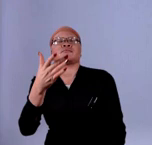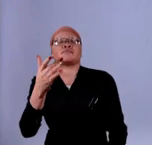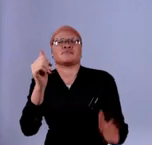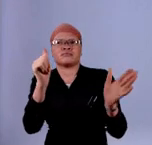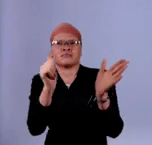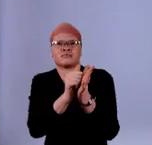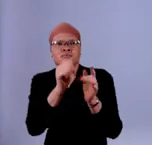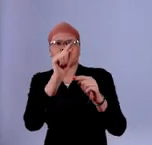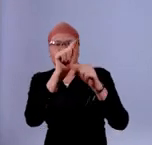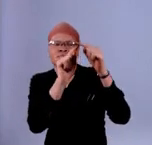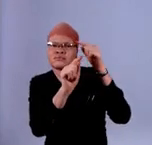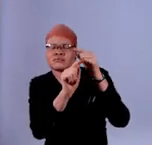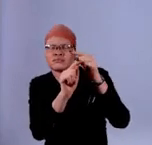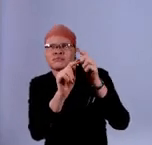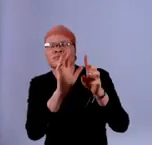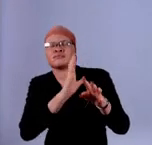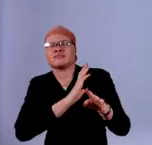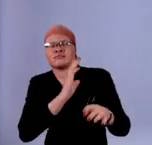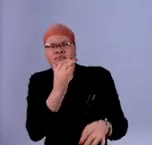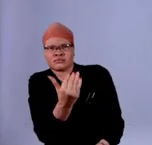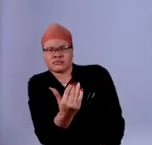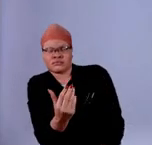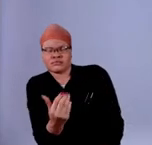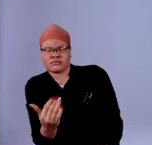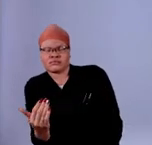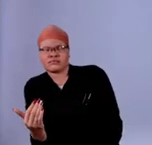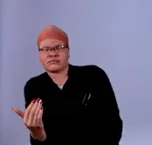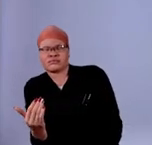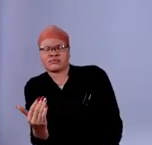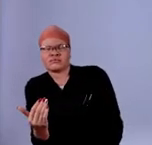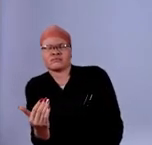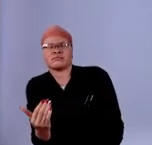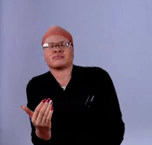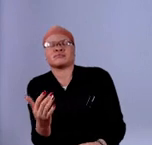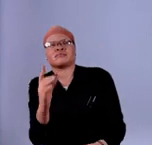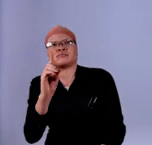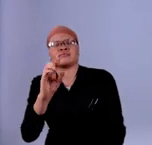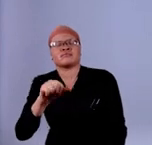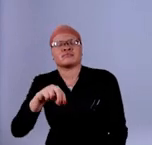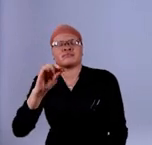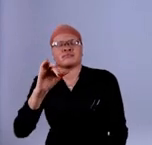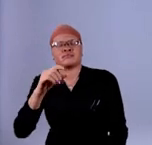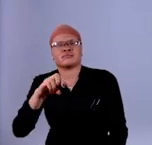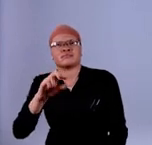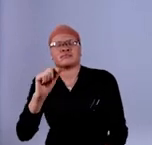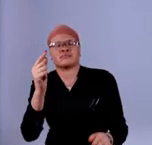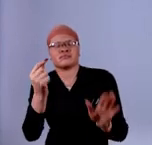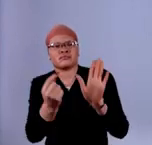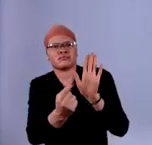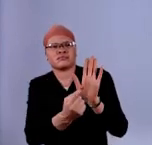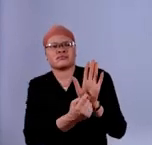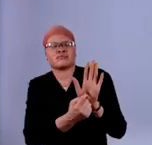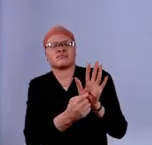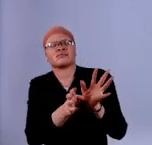é o sinal de divisão e temos B que eu denominador indica o número de